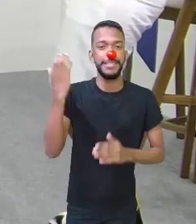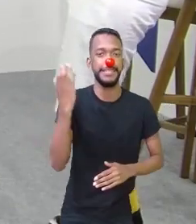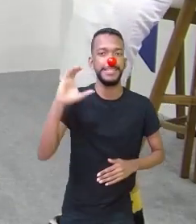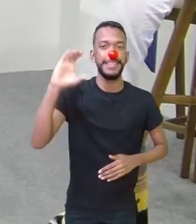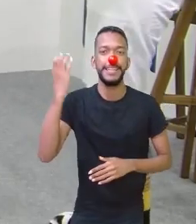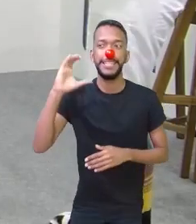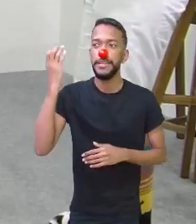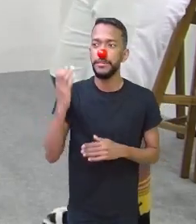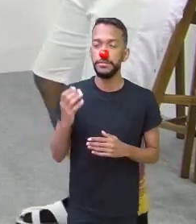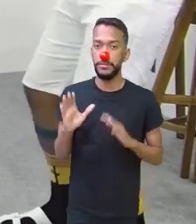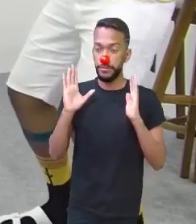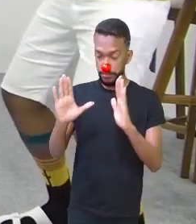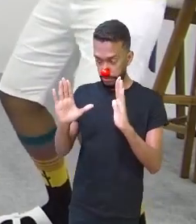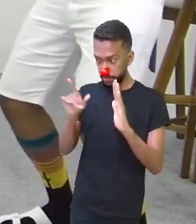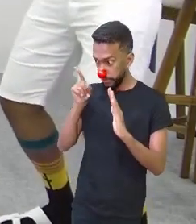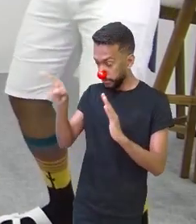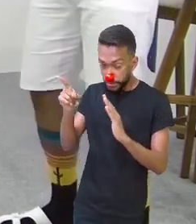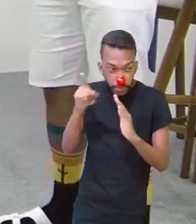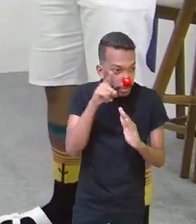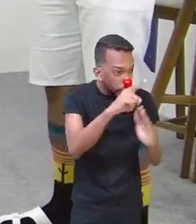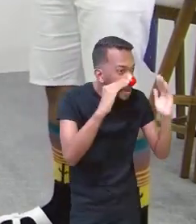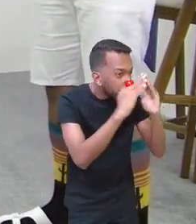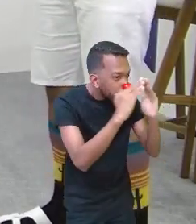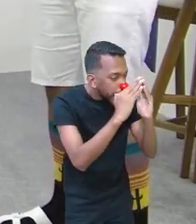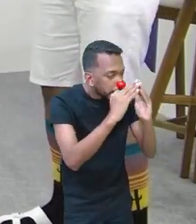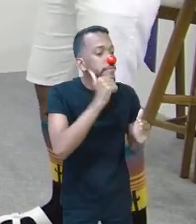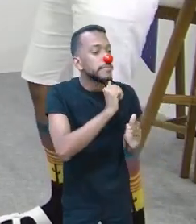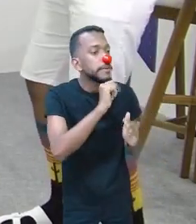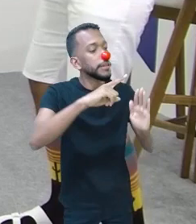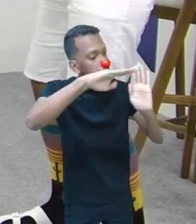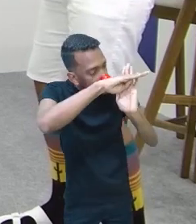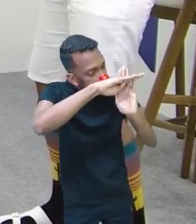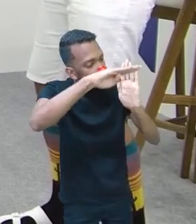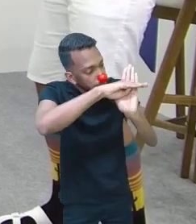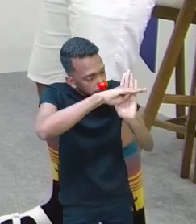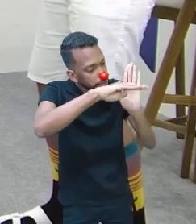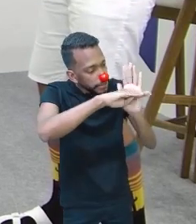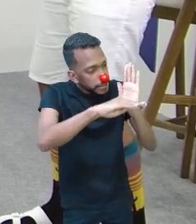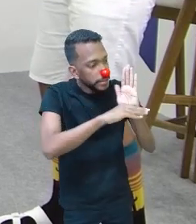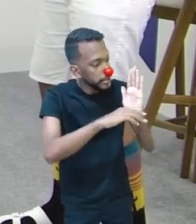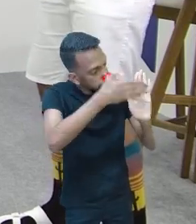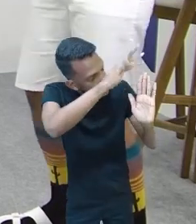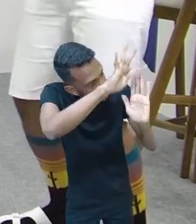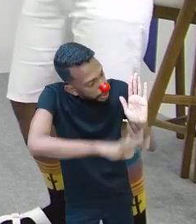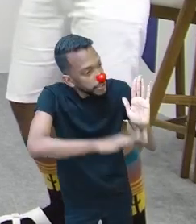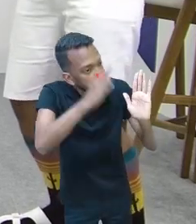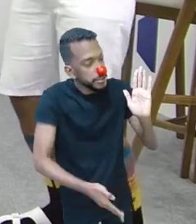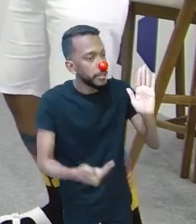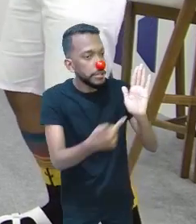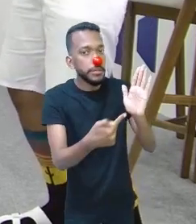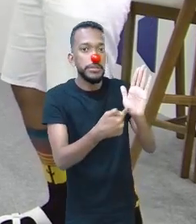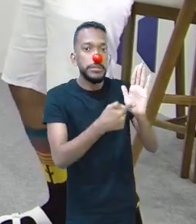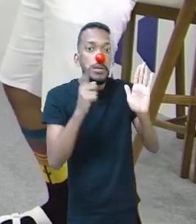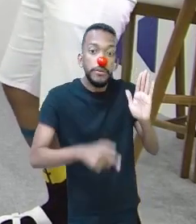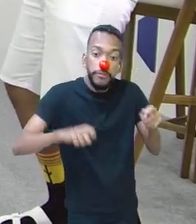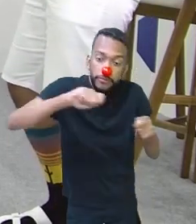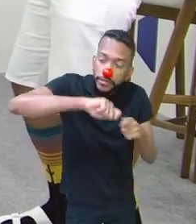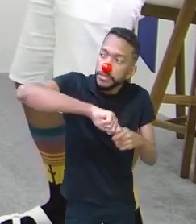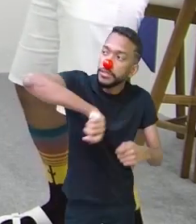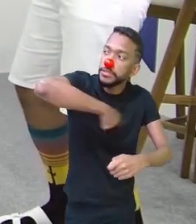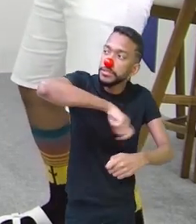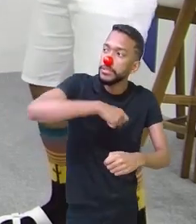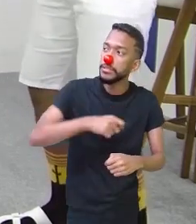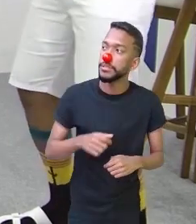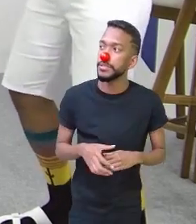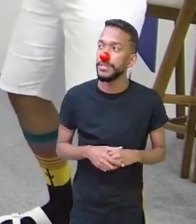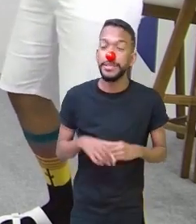tua casa, tua mãe tem um caderno que tem um monte desse texto. Que ela faz comida. É o